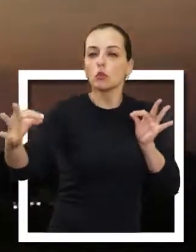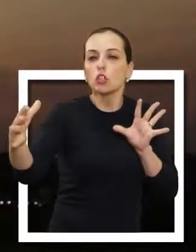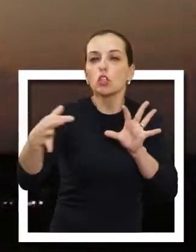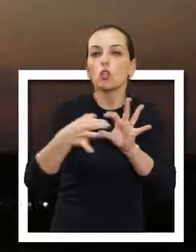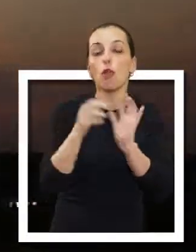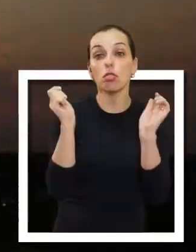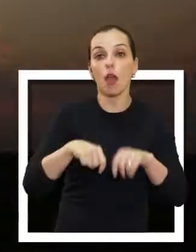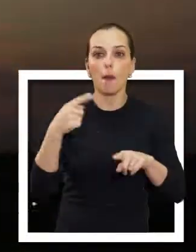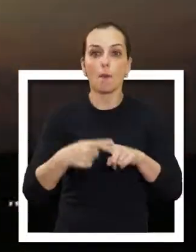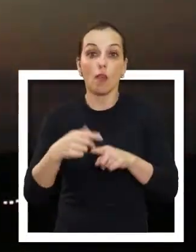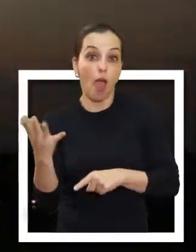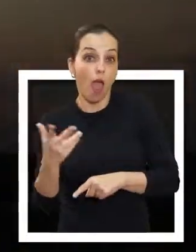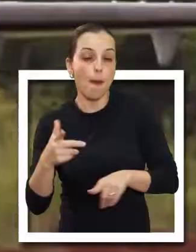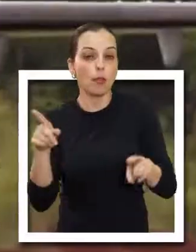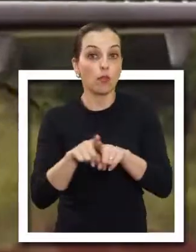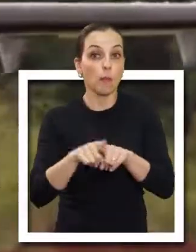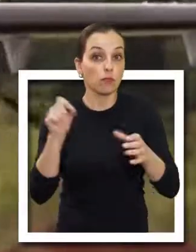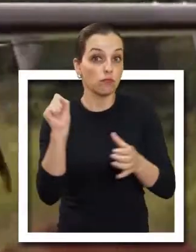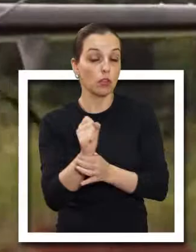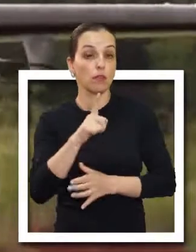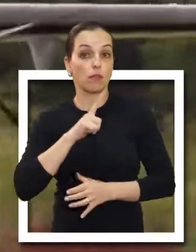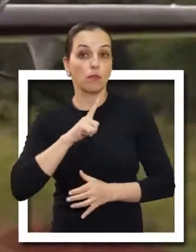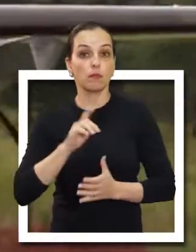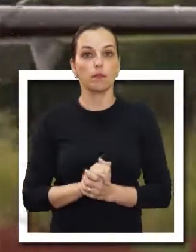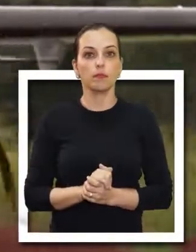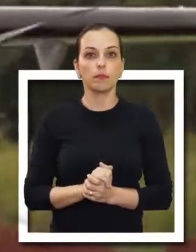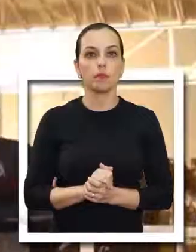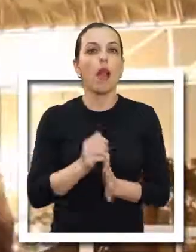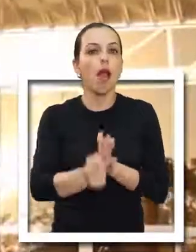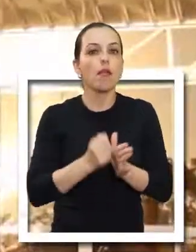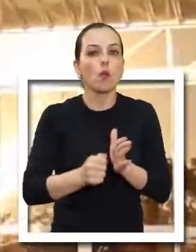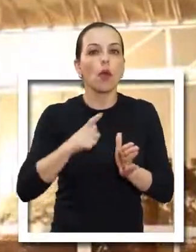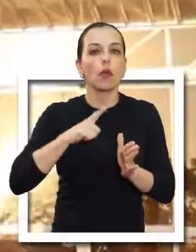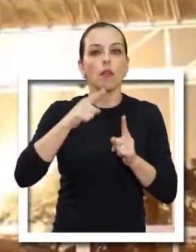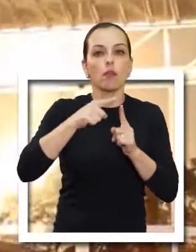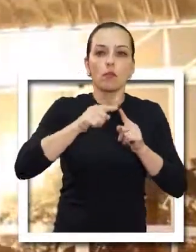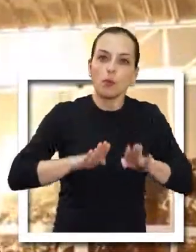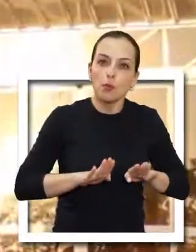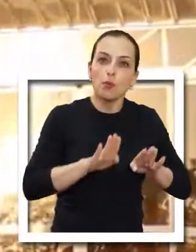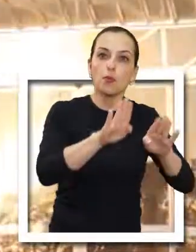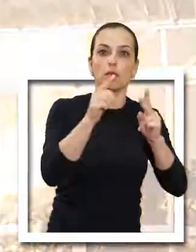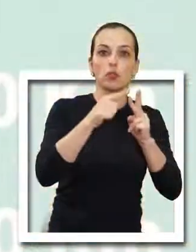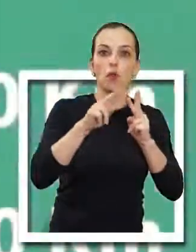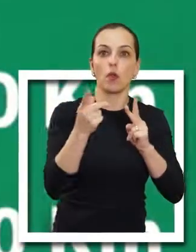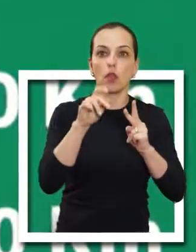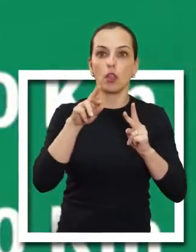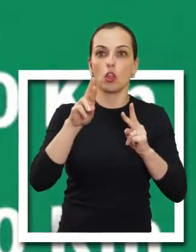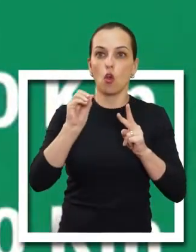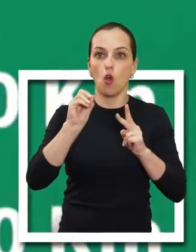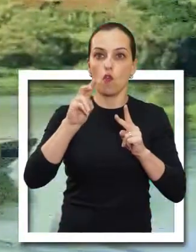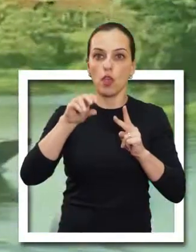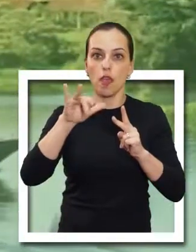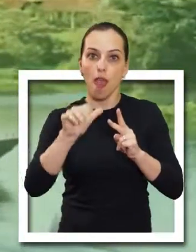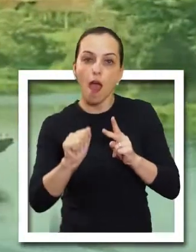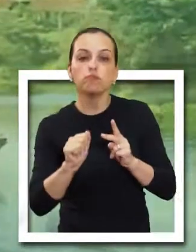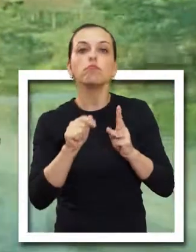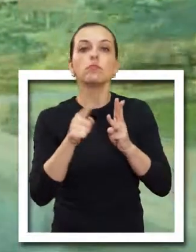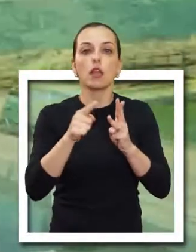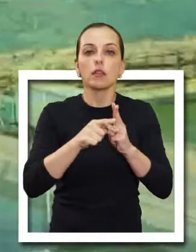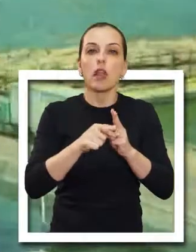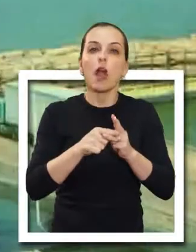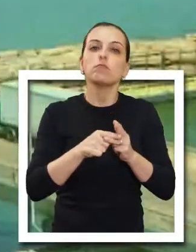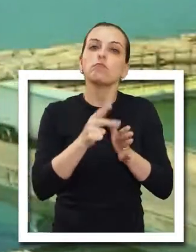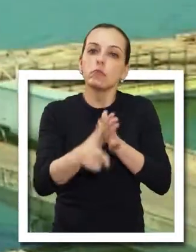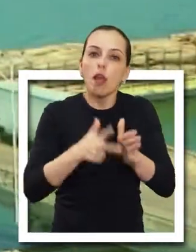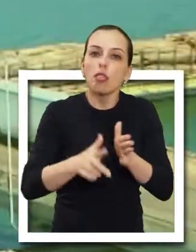principais centros econômicos do país. É servida pelo Aeroporto Estadual Bartolomeu de Gusmão, pela Hidrovia Tietê-Paraná